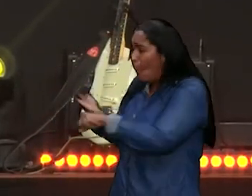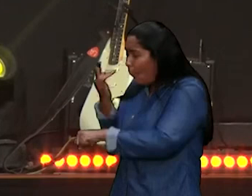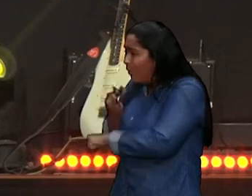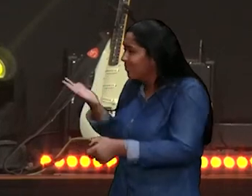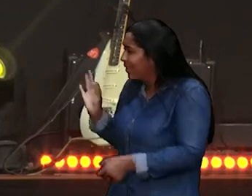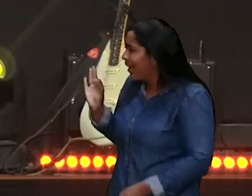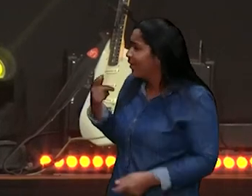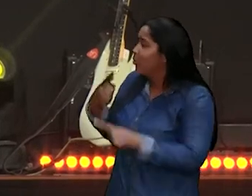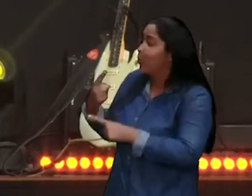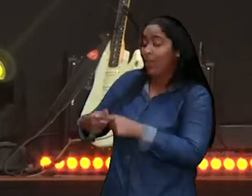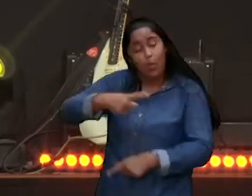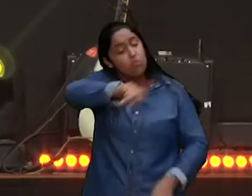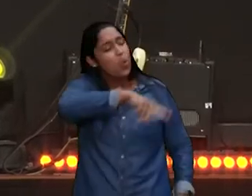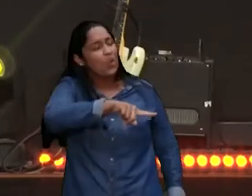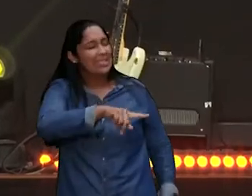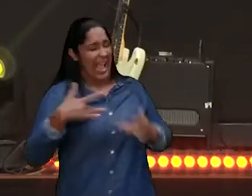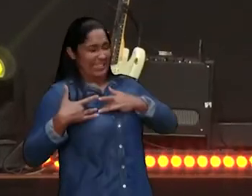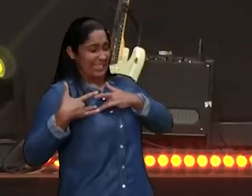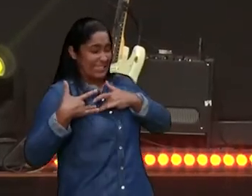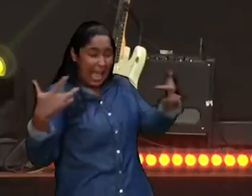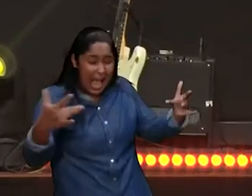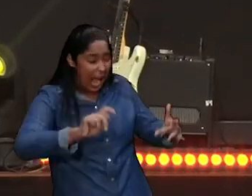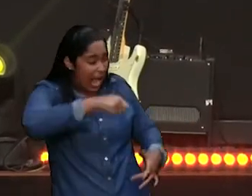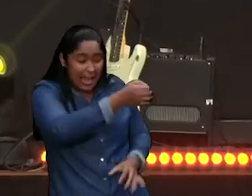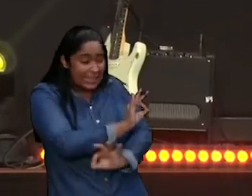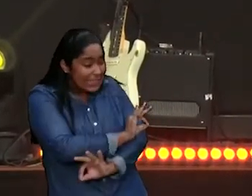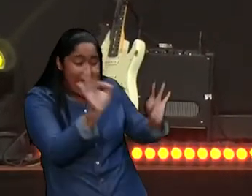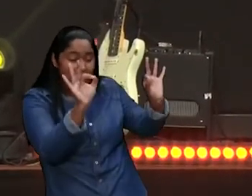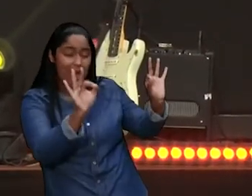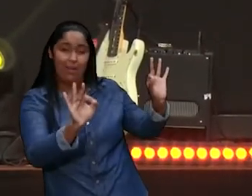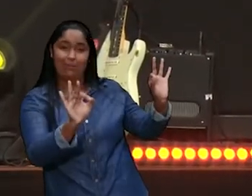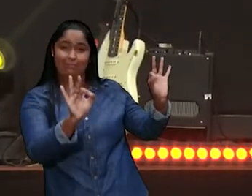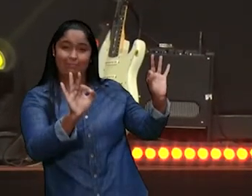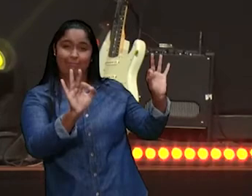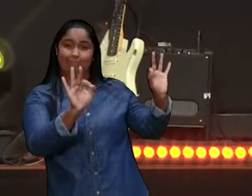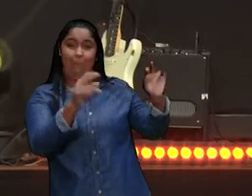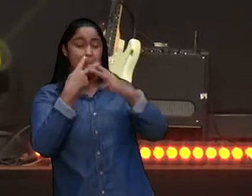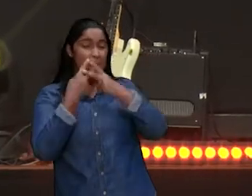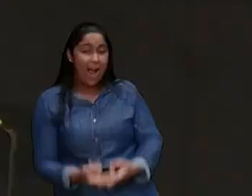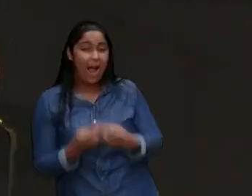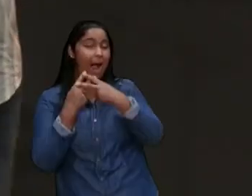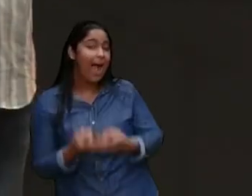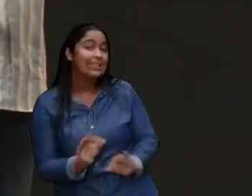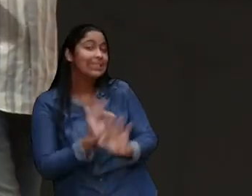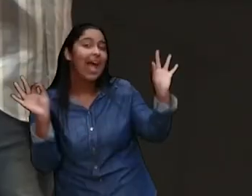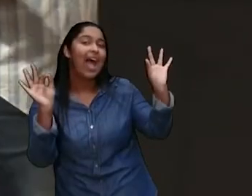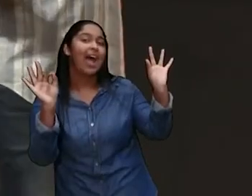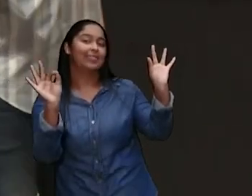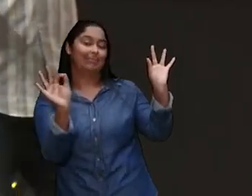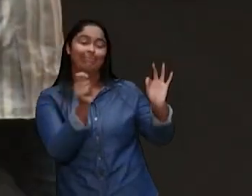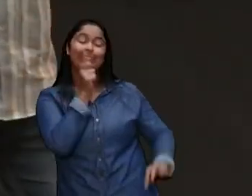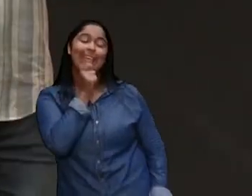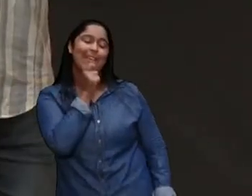incapacidade de estender a mão a quem insuportável é insuportável ver que Cristo morreu